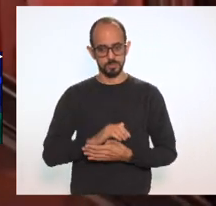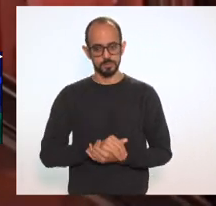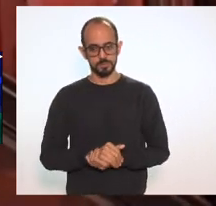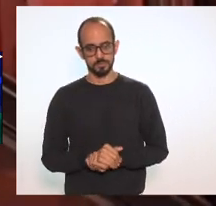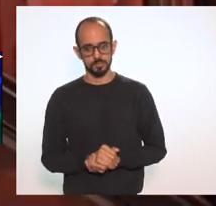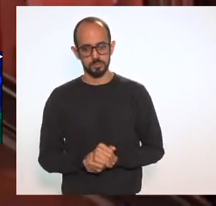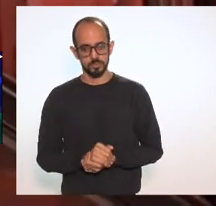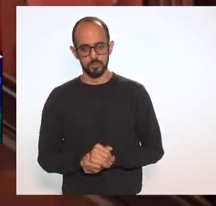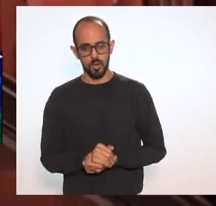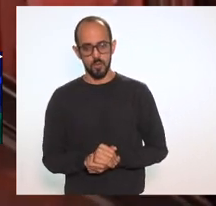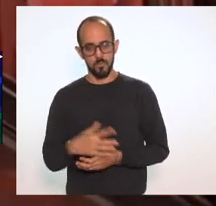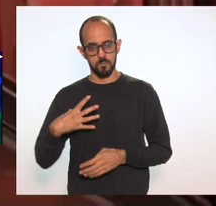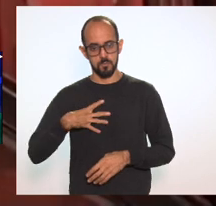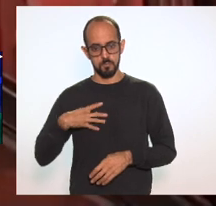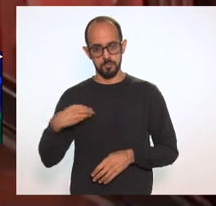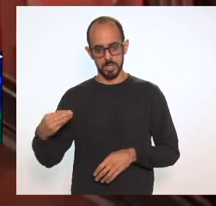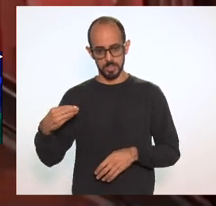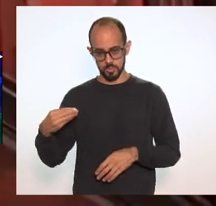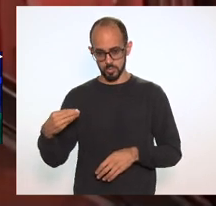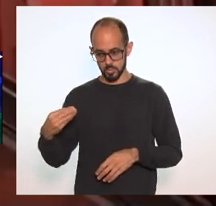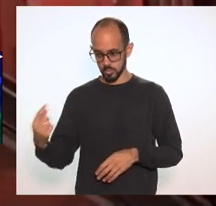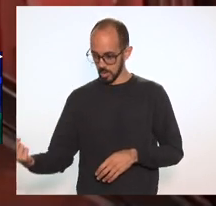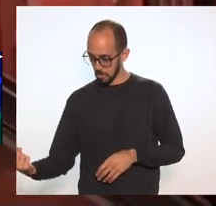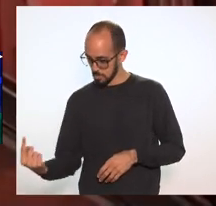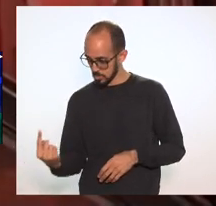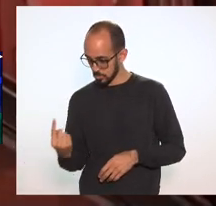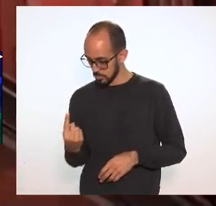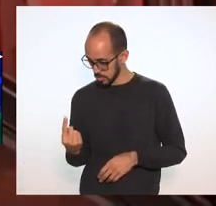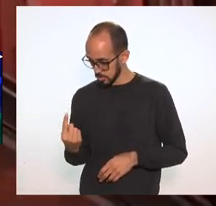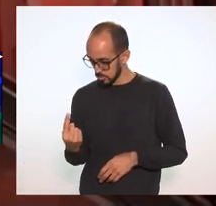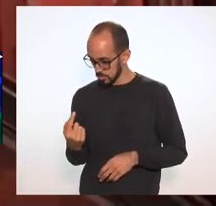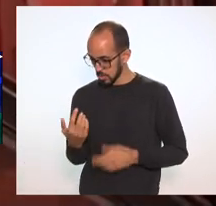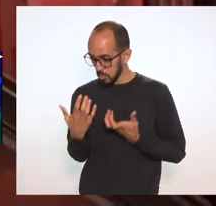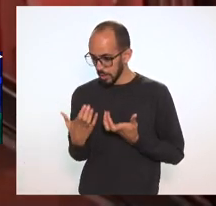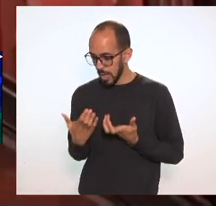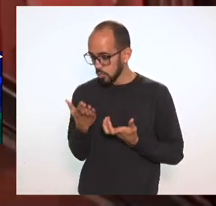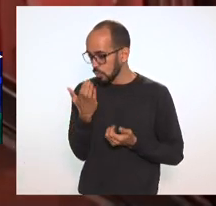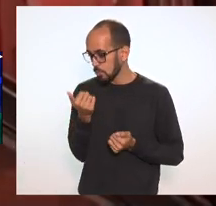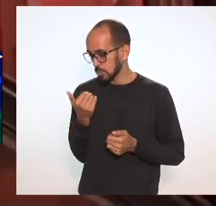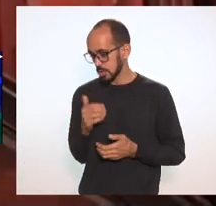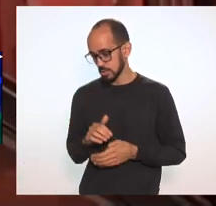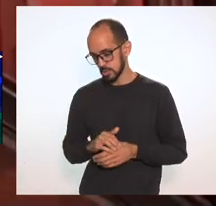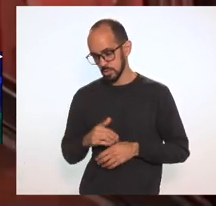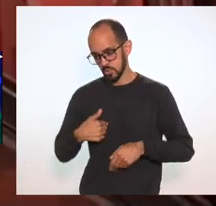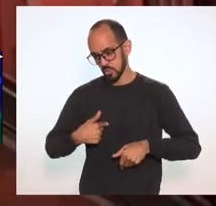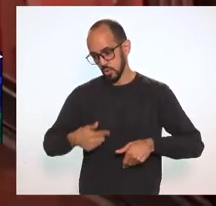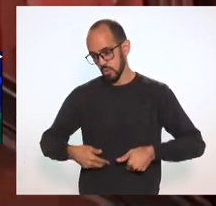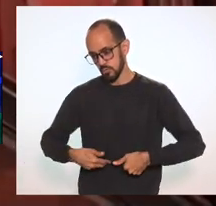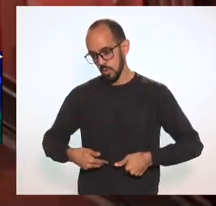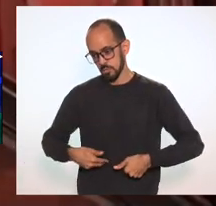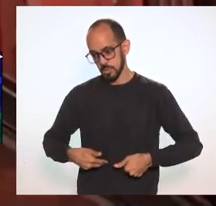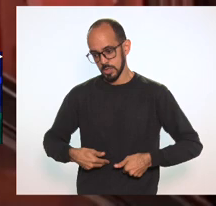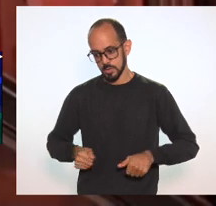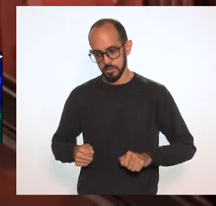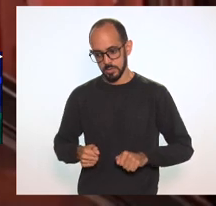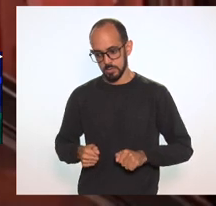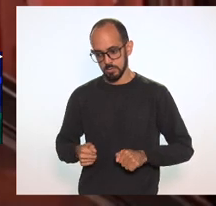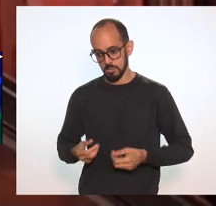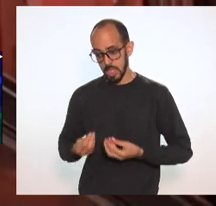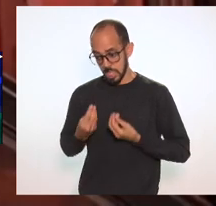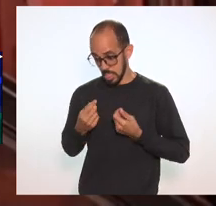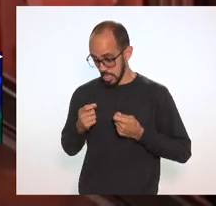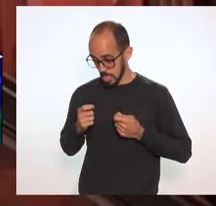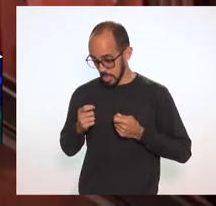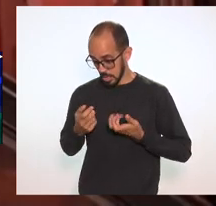é juntinho chegando para um pai e pedindo comida pai eu tô com fome Pai me dá